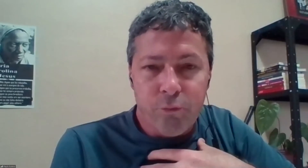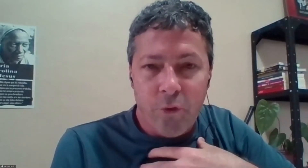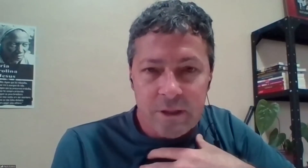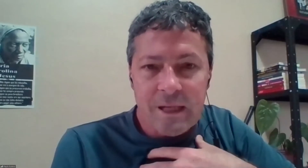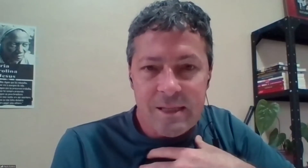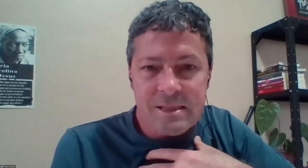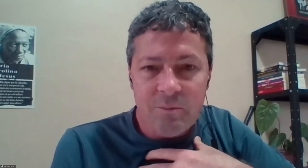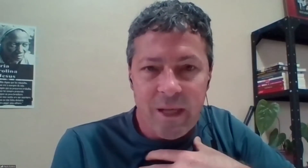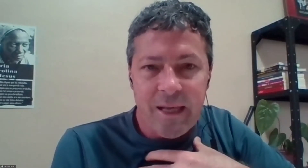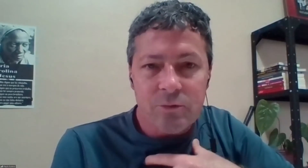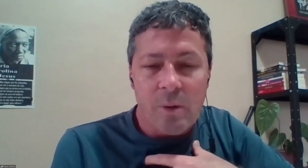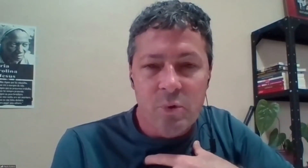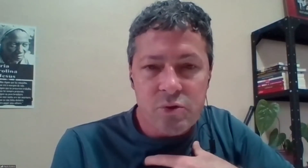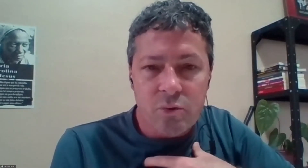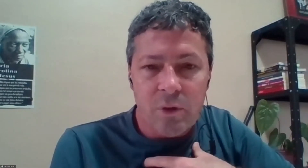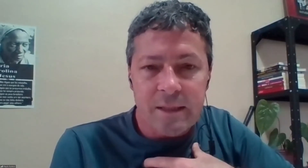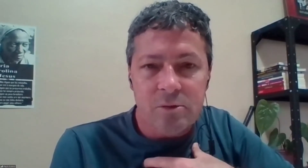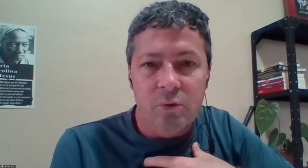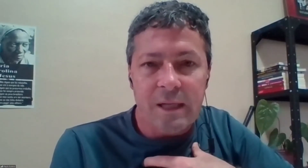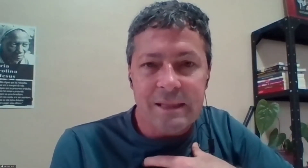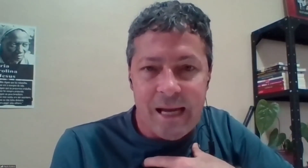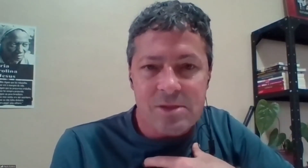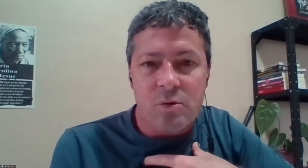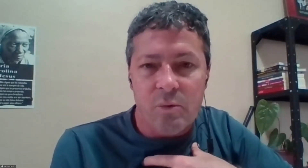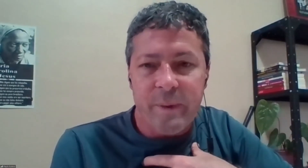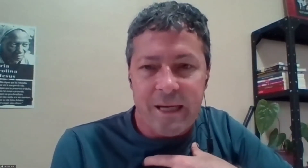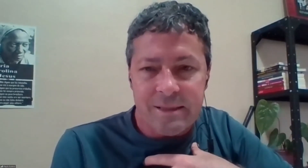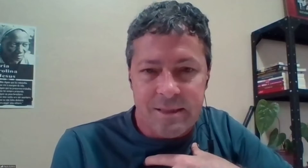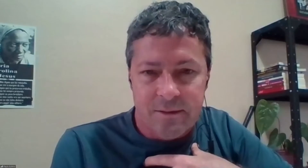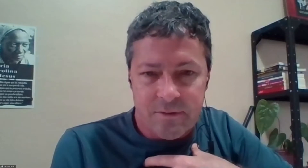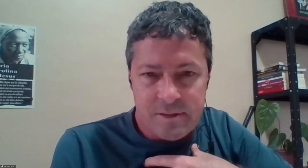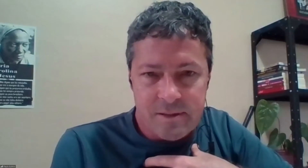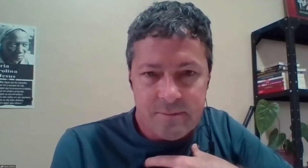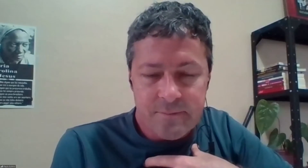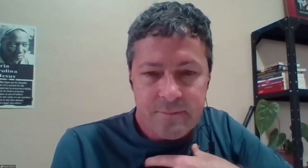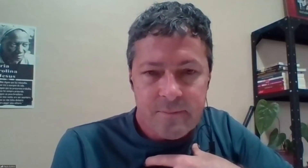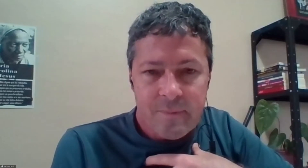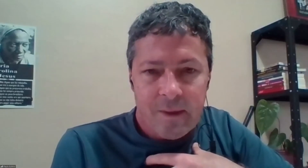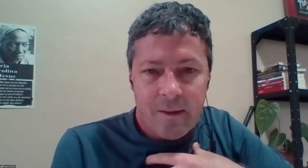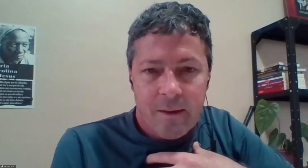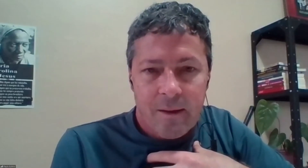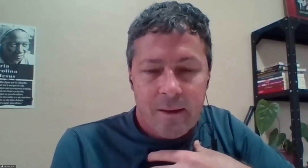o fortalecimento, a musculatura das cooperativas.